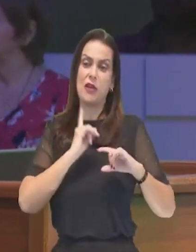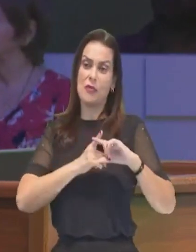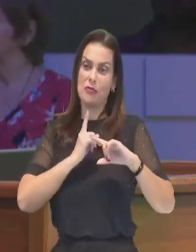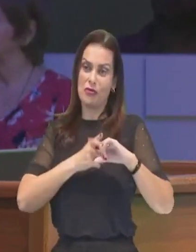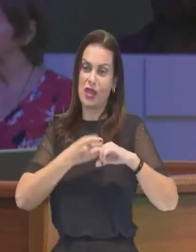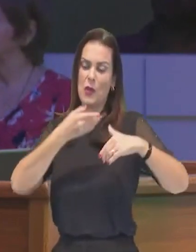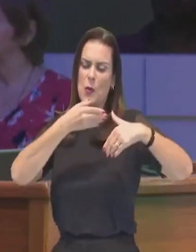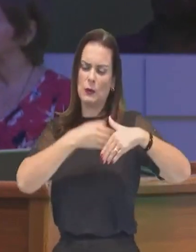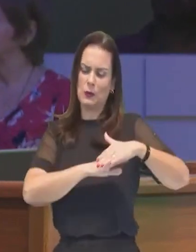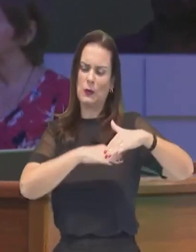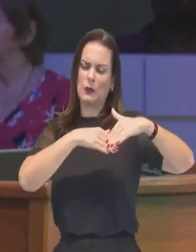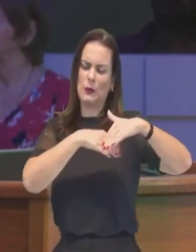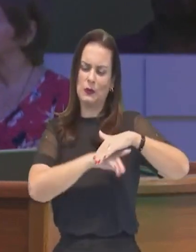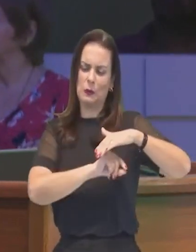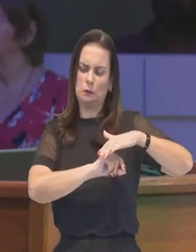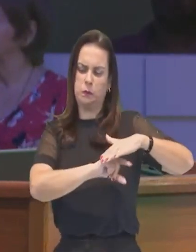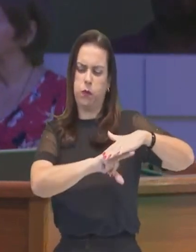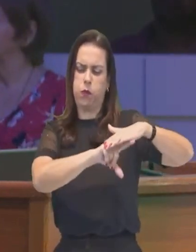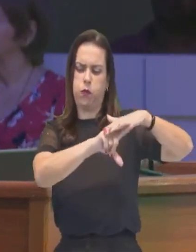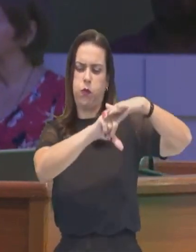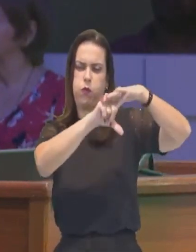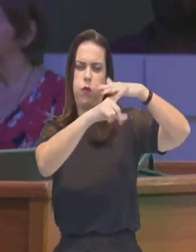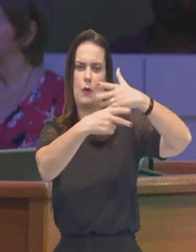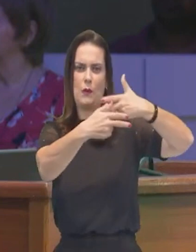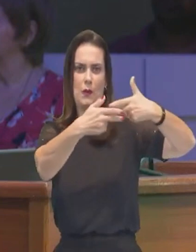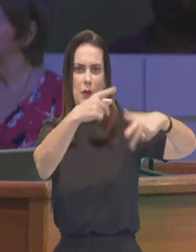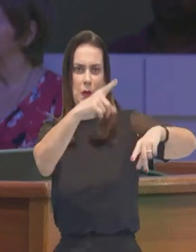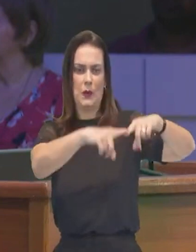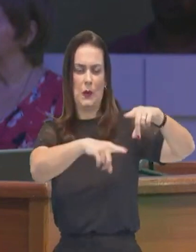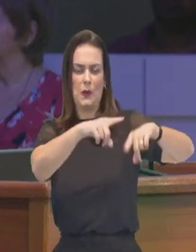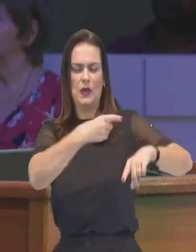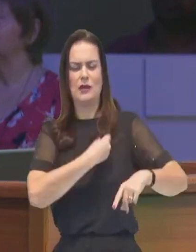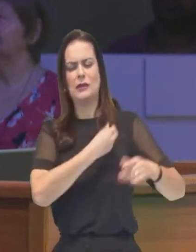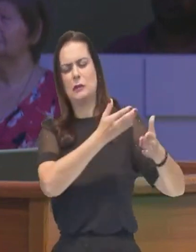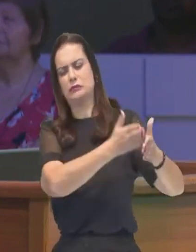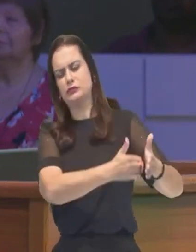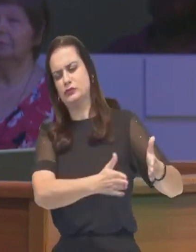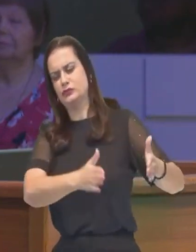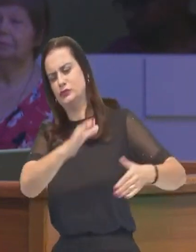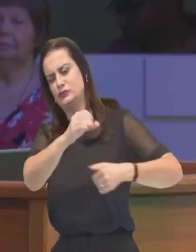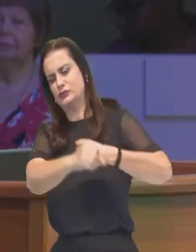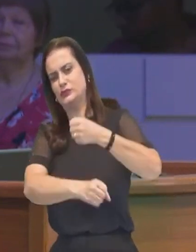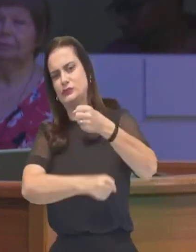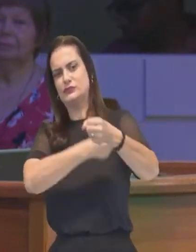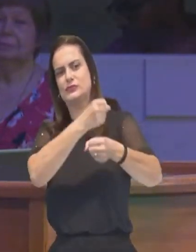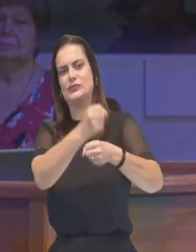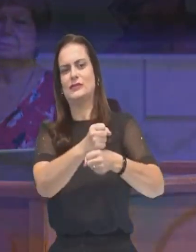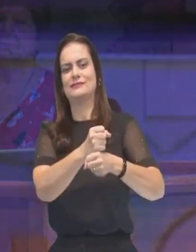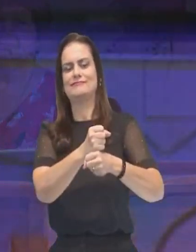havia guardado muitos bens que durariam muitos anos.